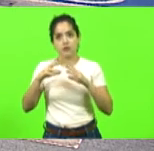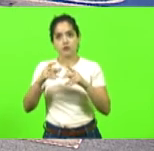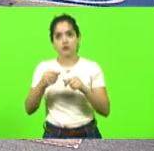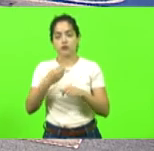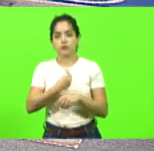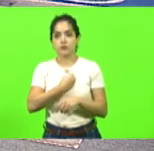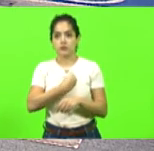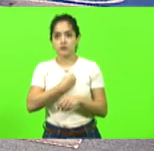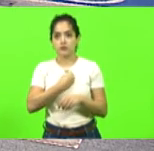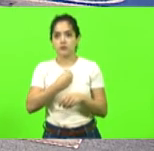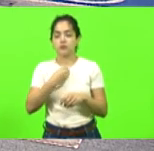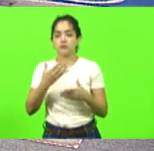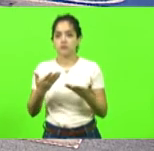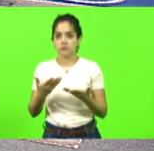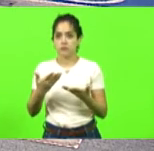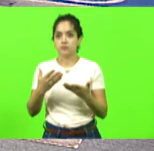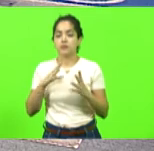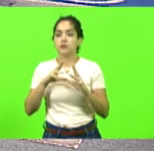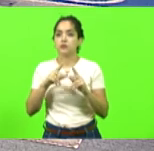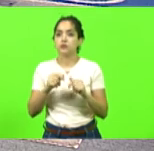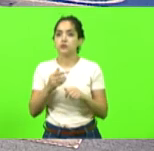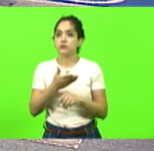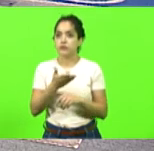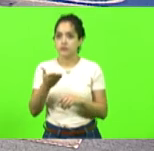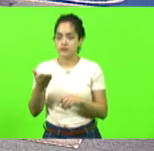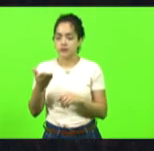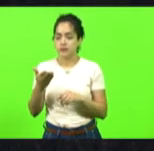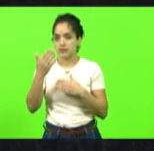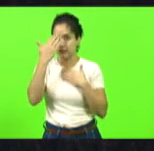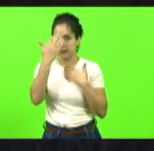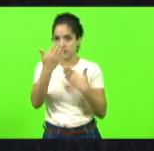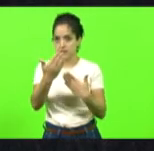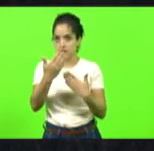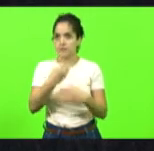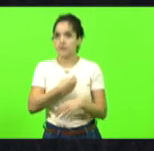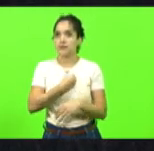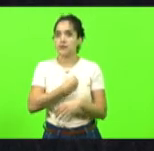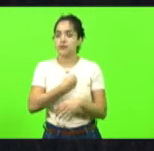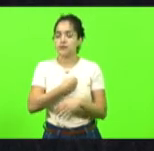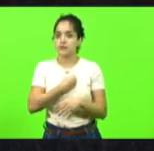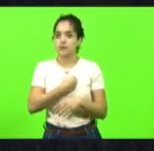a melhor experiência para todos. Agradecemos a presença de todos que nos